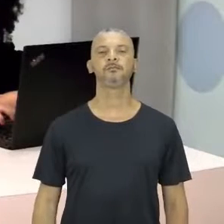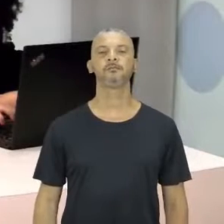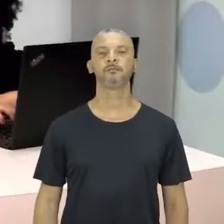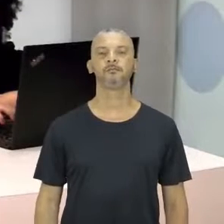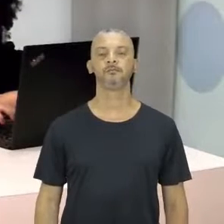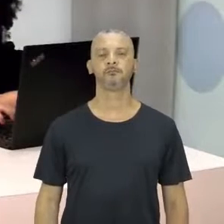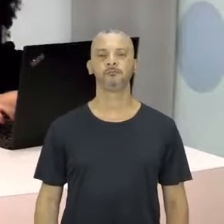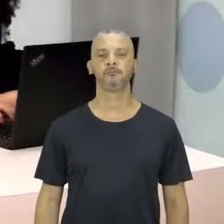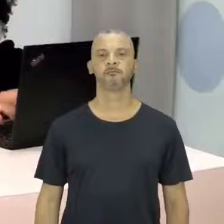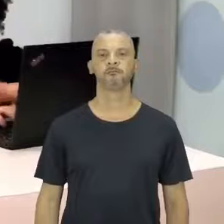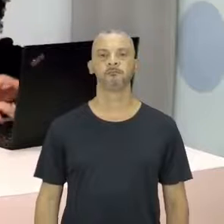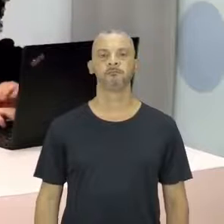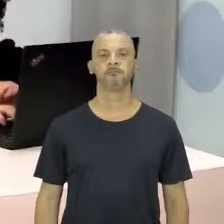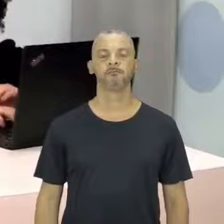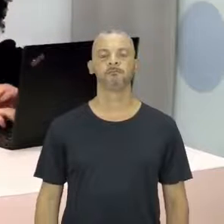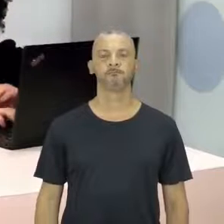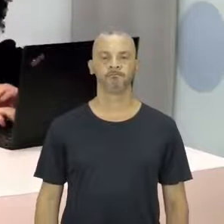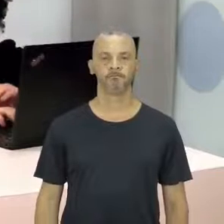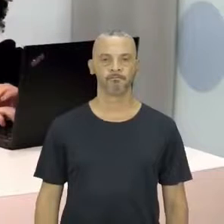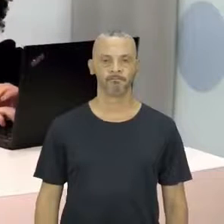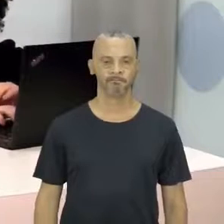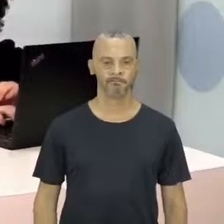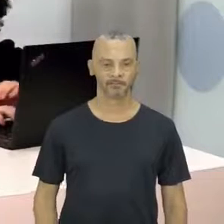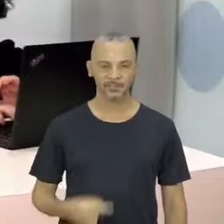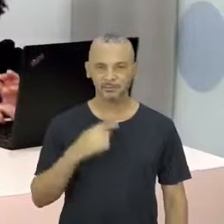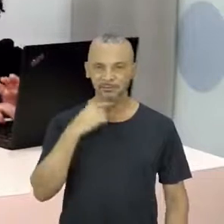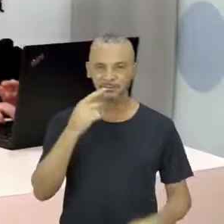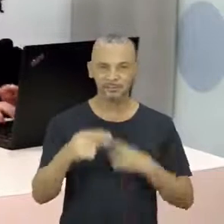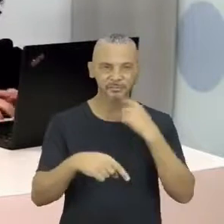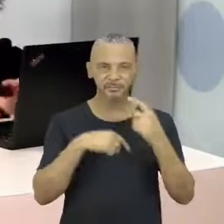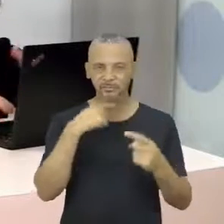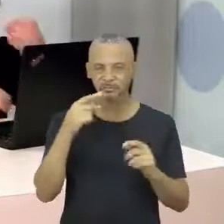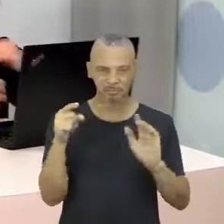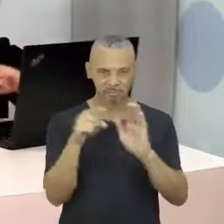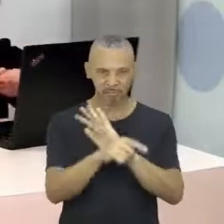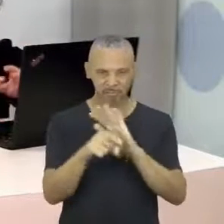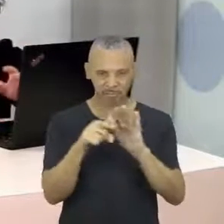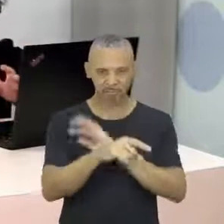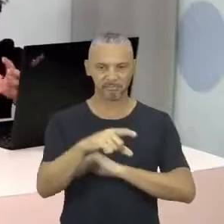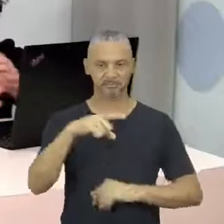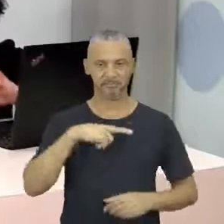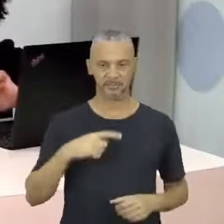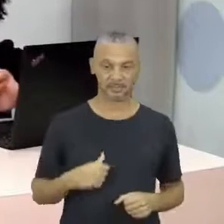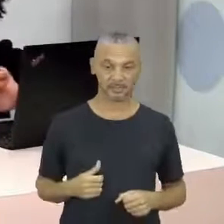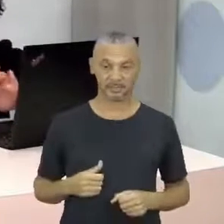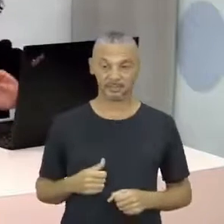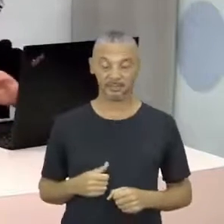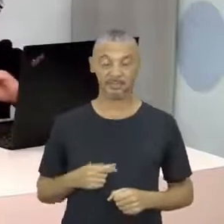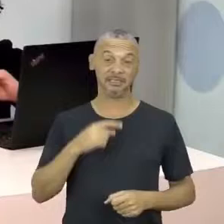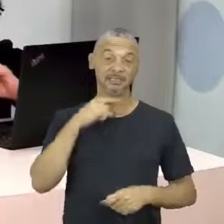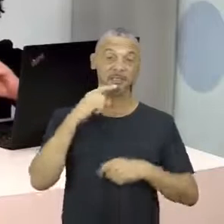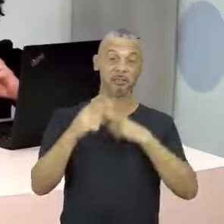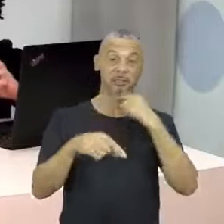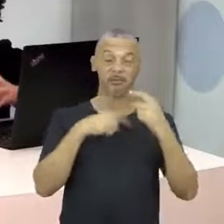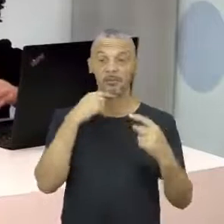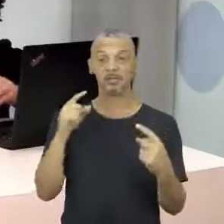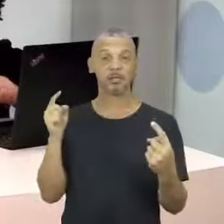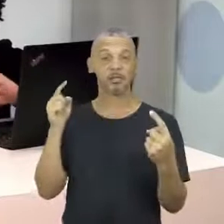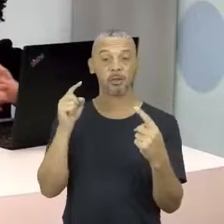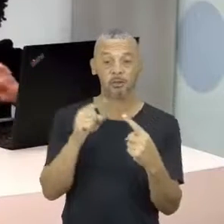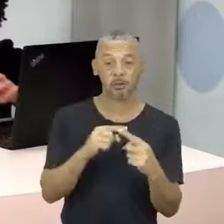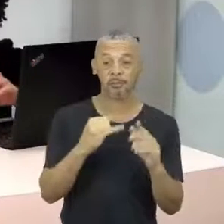Tá. Você vê mais alguma dúvida em relação Não, à tem muitas contratação? dúvidas, mas são dúvidas relacionadas